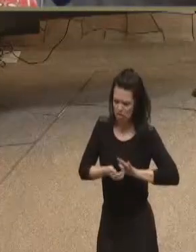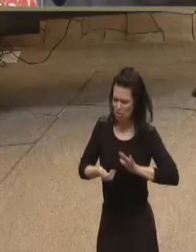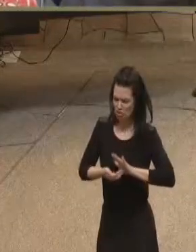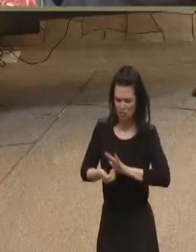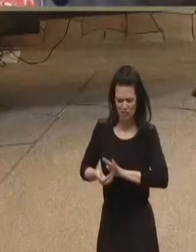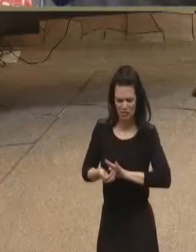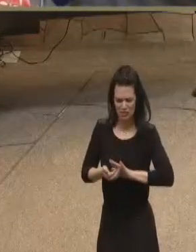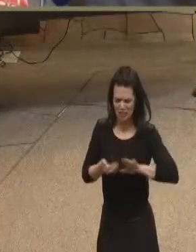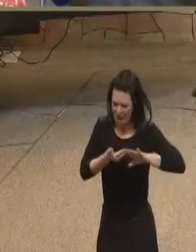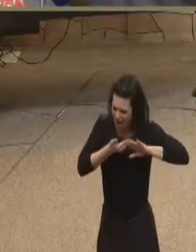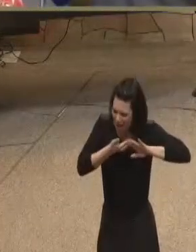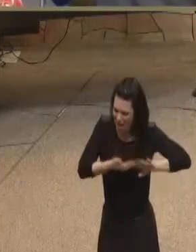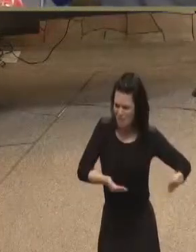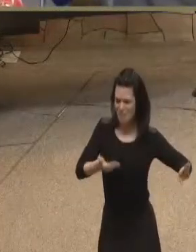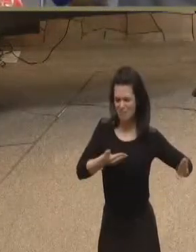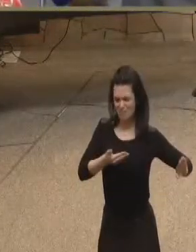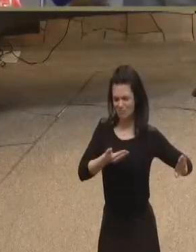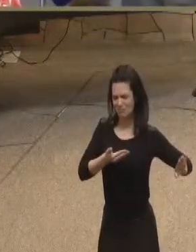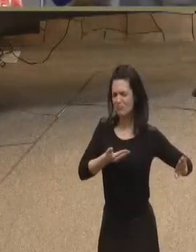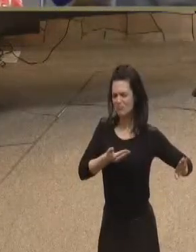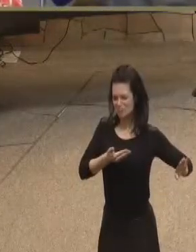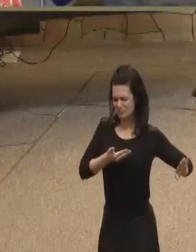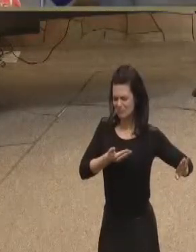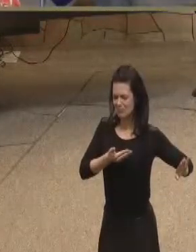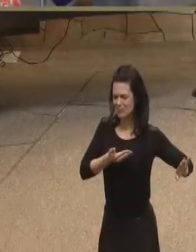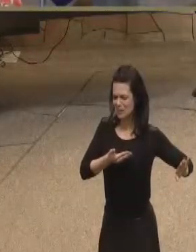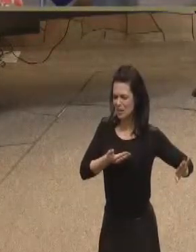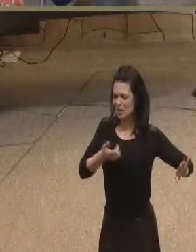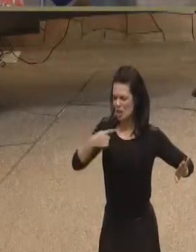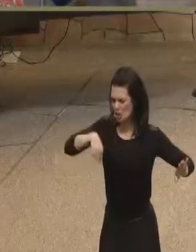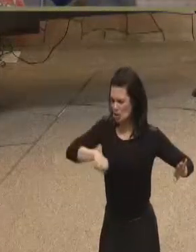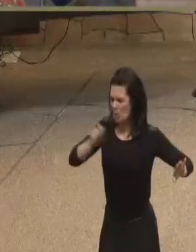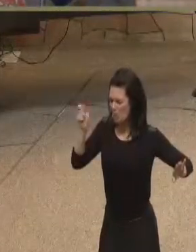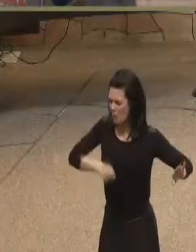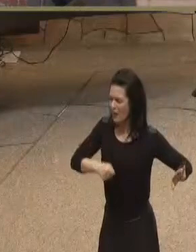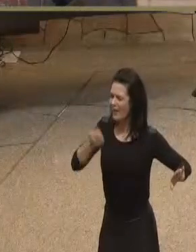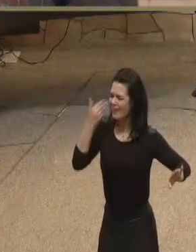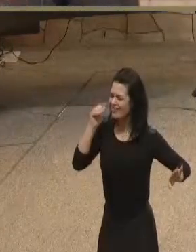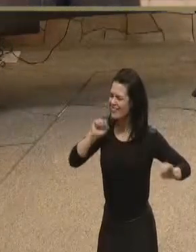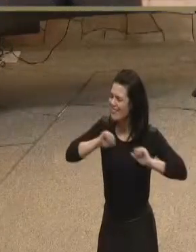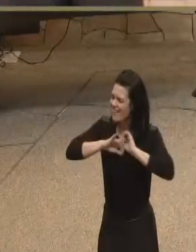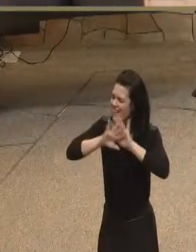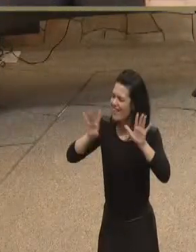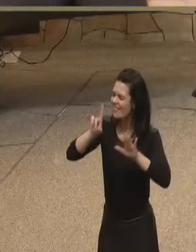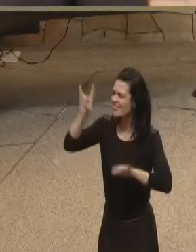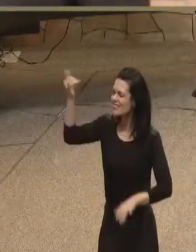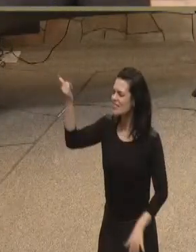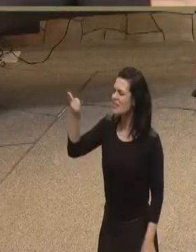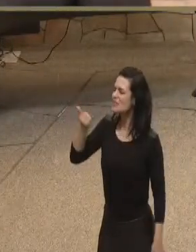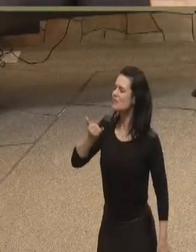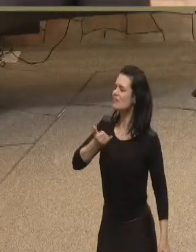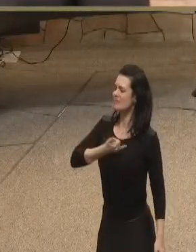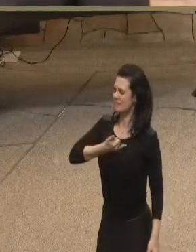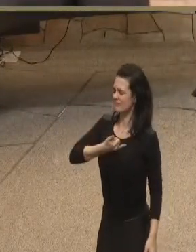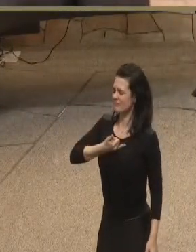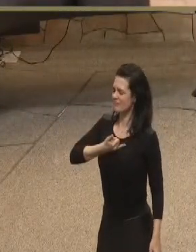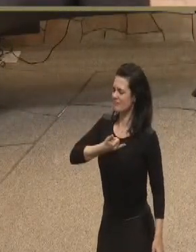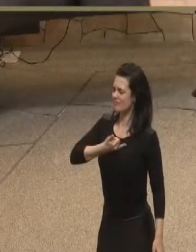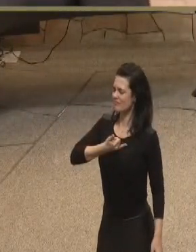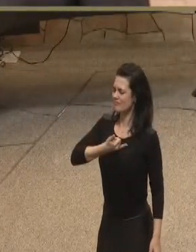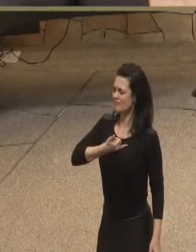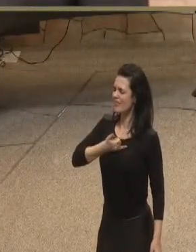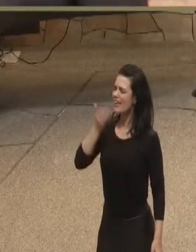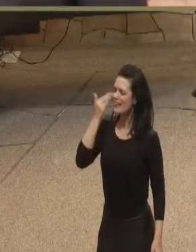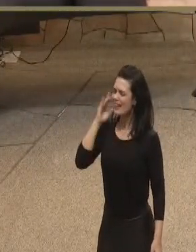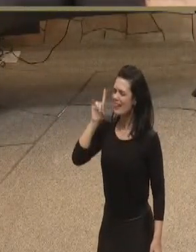esteja nos impedindo de ouvir tua voz e entendê-la, de reconhecer que tu és Senhor, Criador de